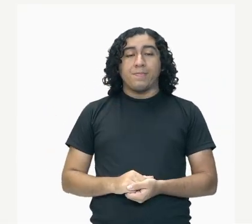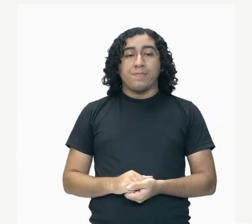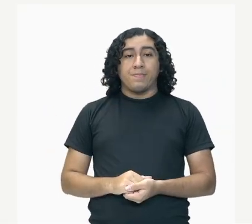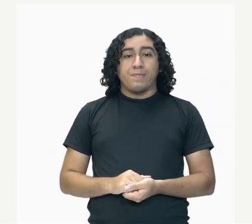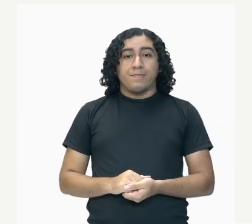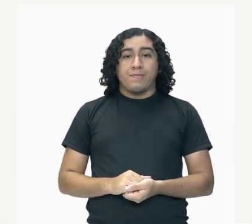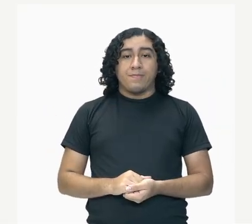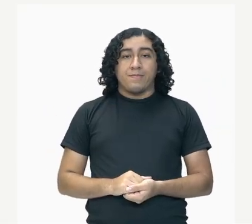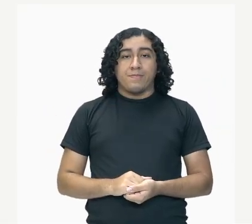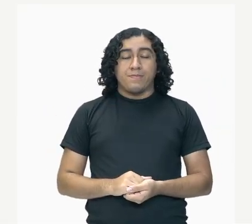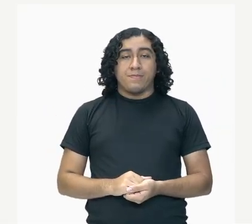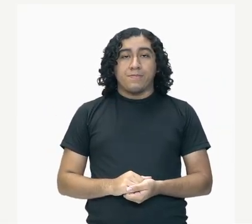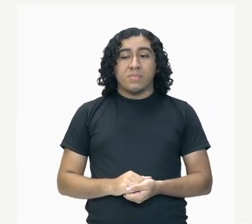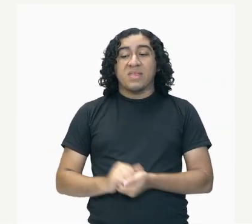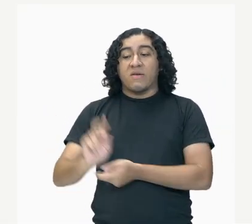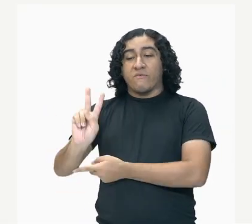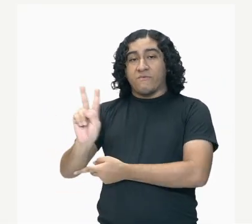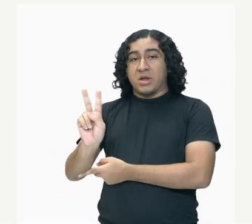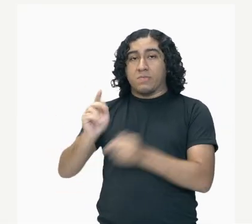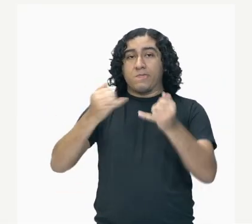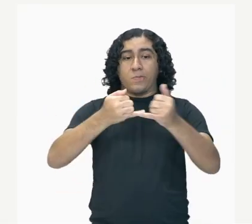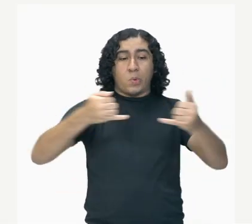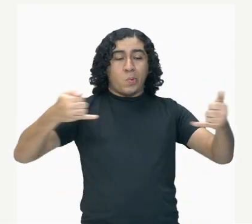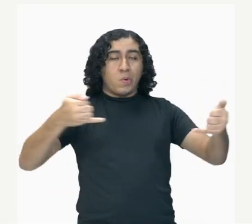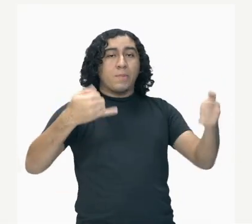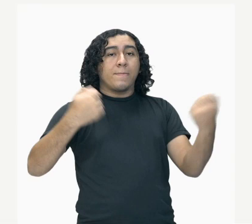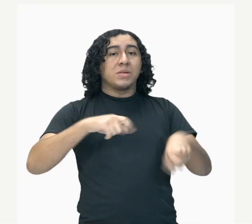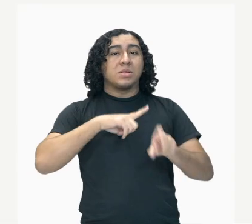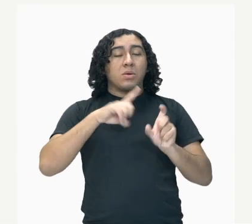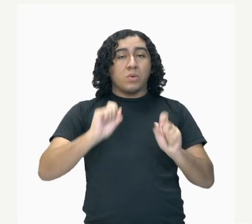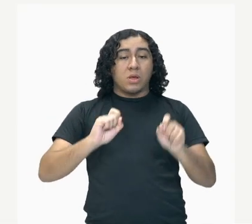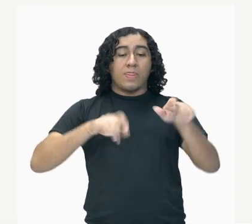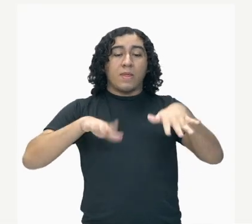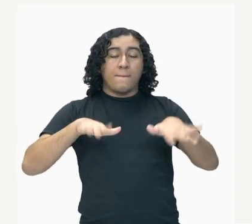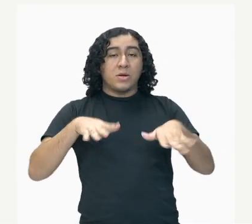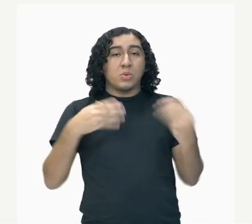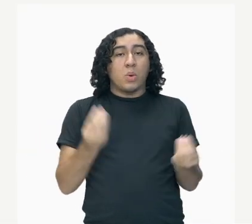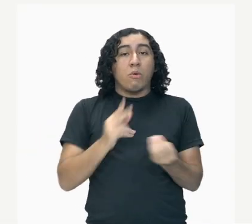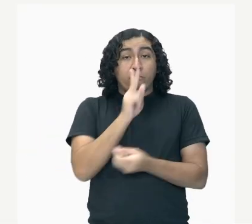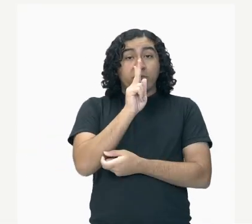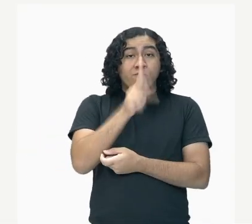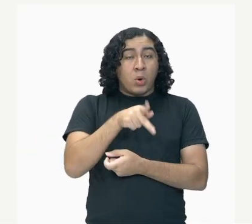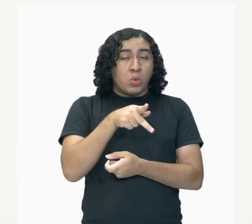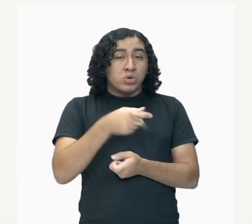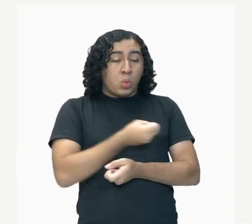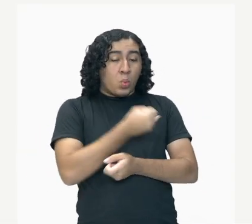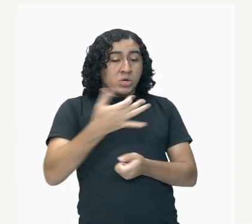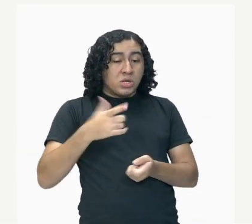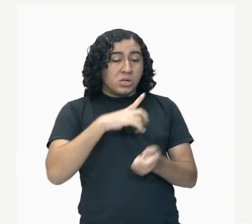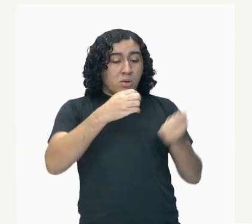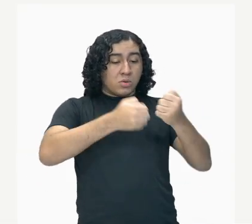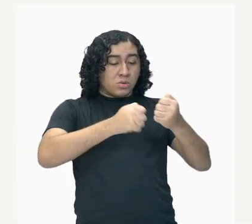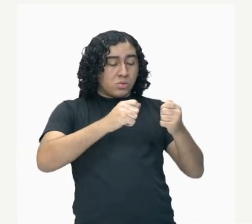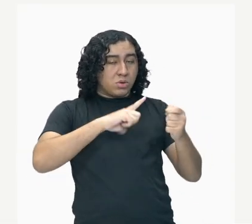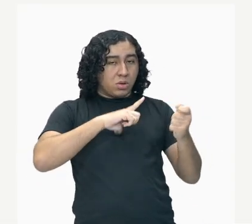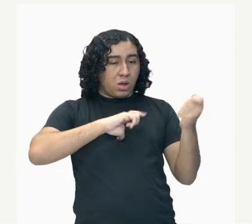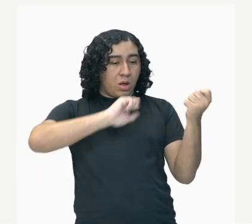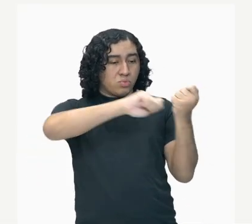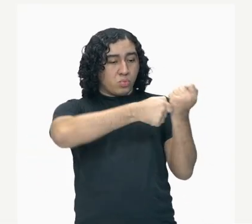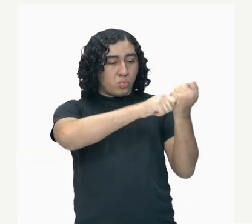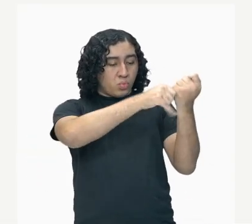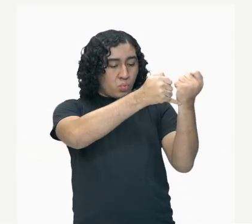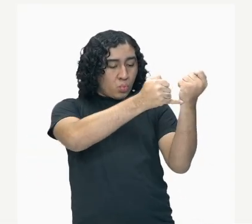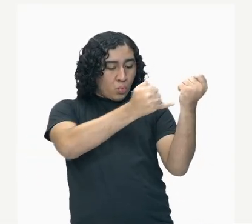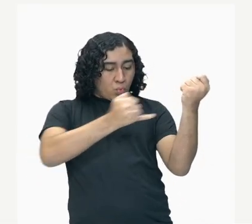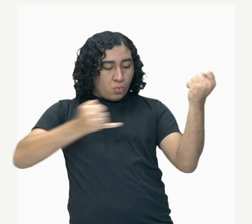onda através da corda depende também da força de tensão com que a corda é esticada